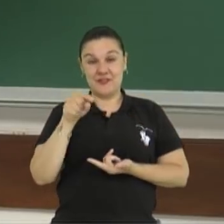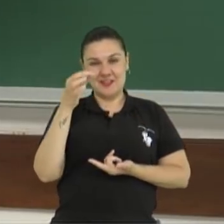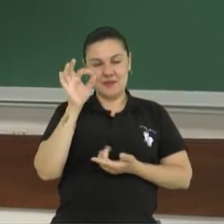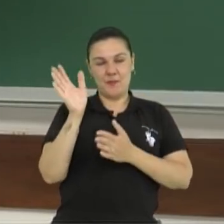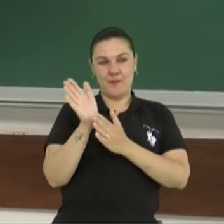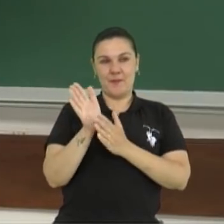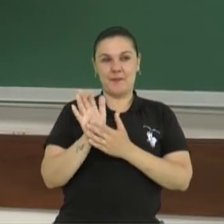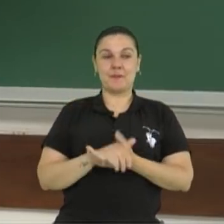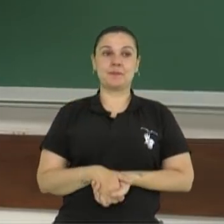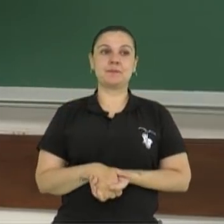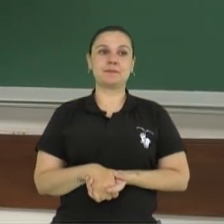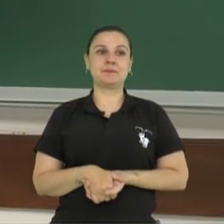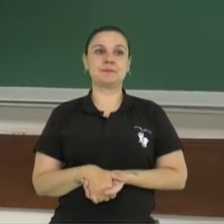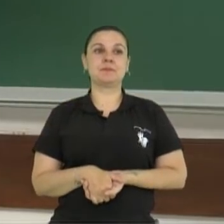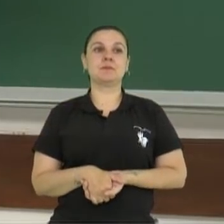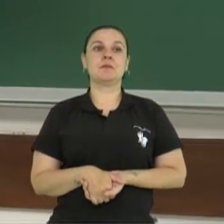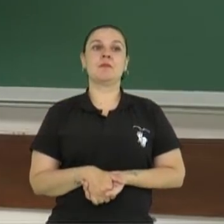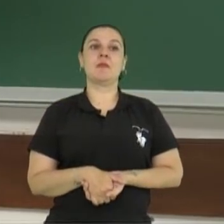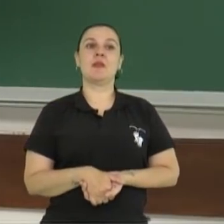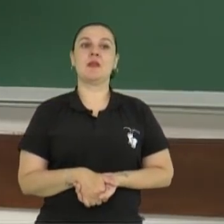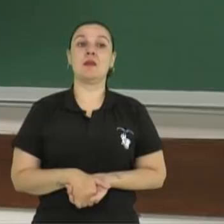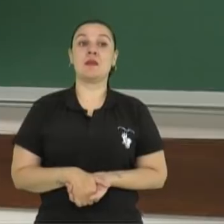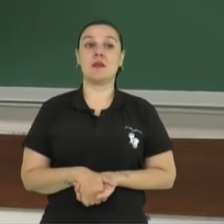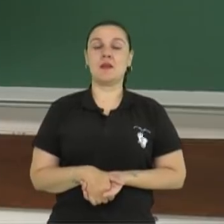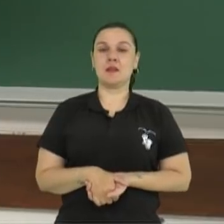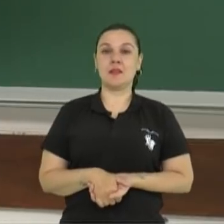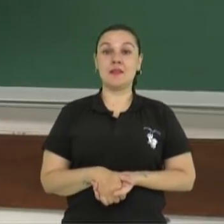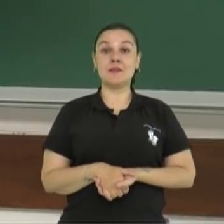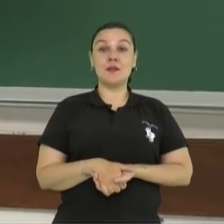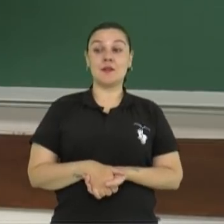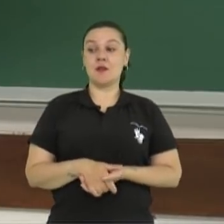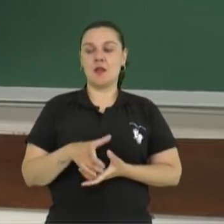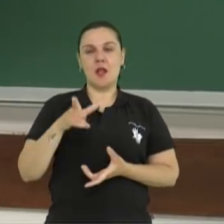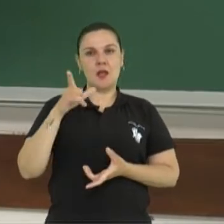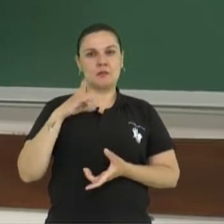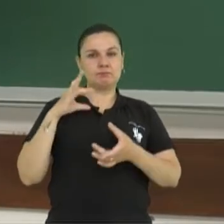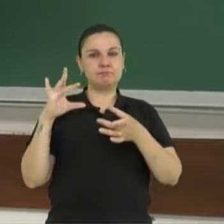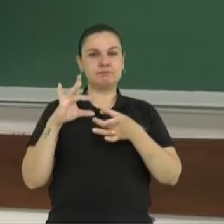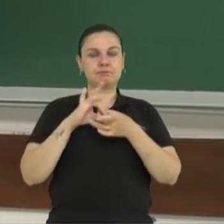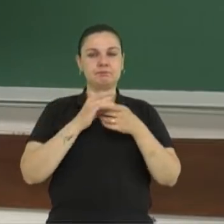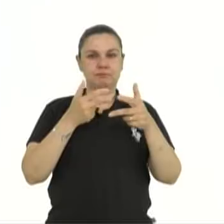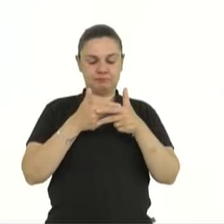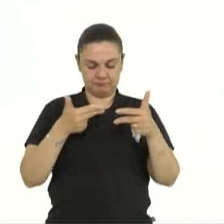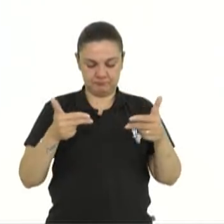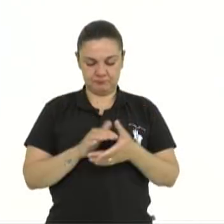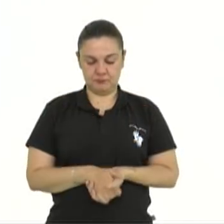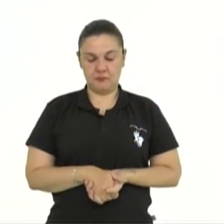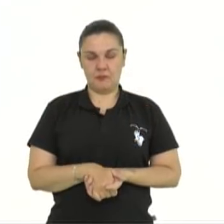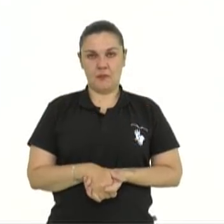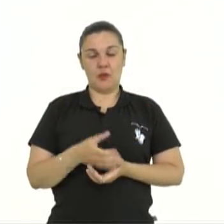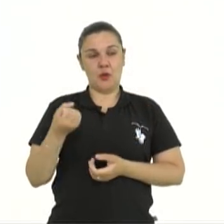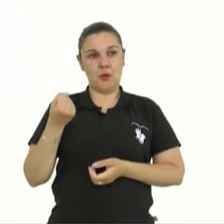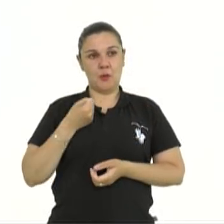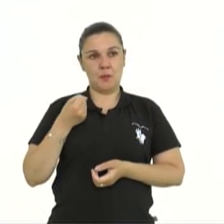acertou, parabéns. Então, vamos lá. Ó, um esqueminha aqui para fixar bem o conteúdo. Escala